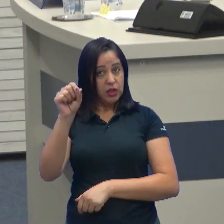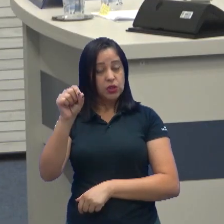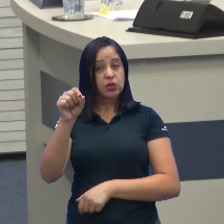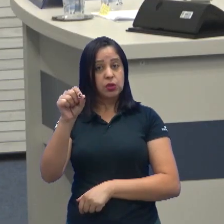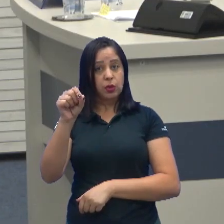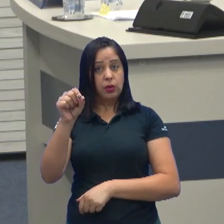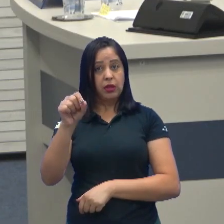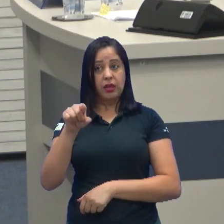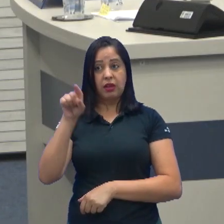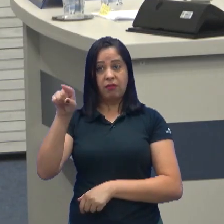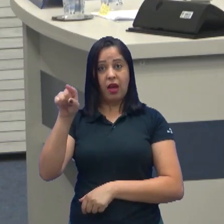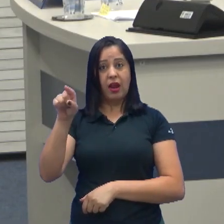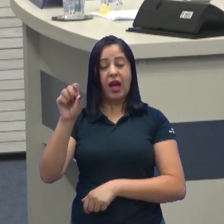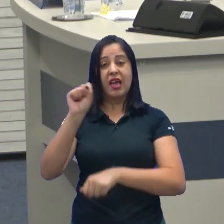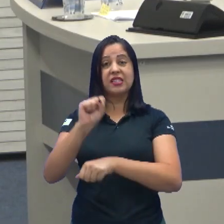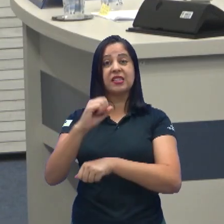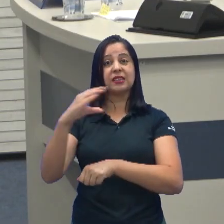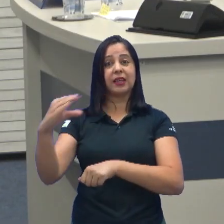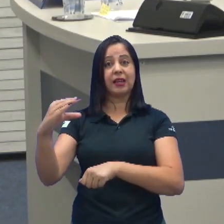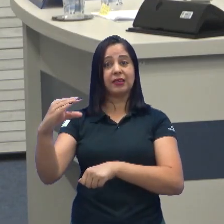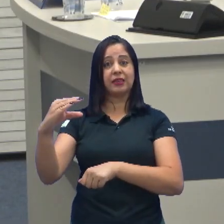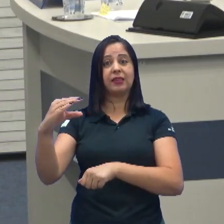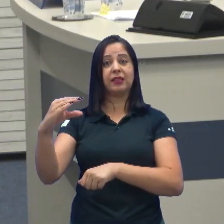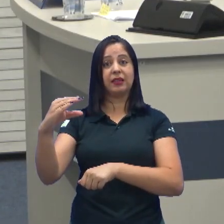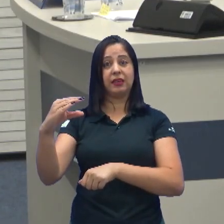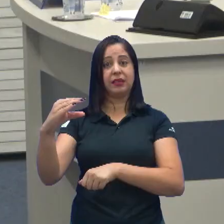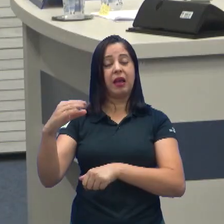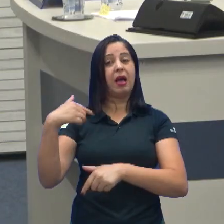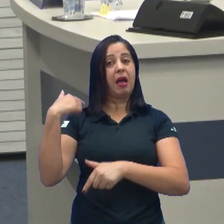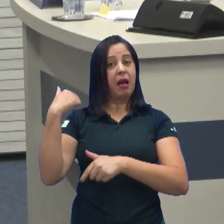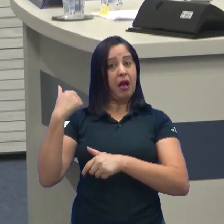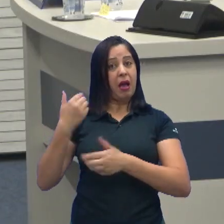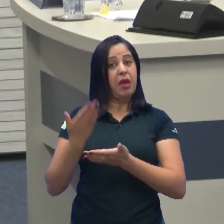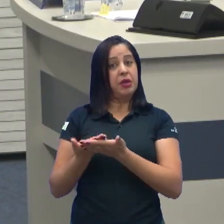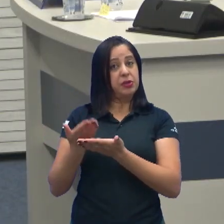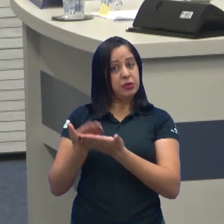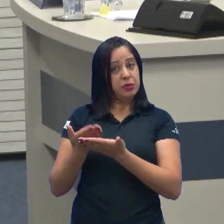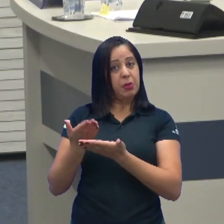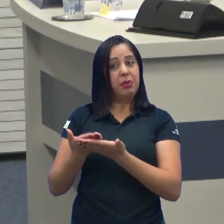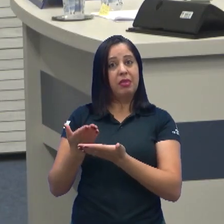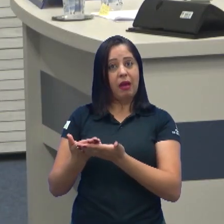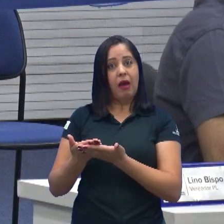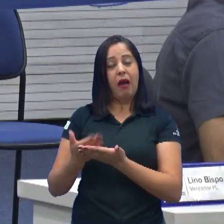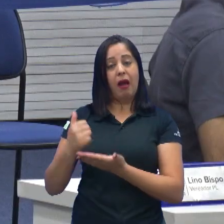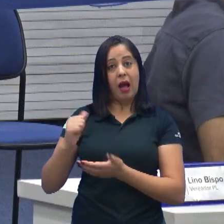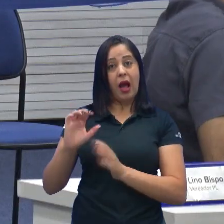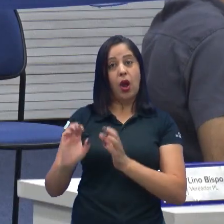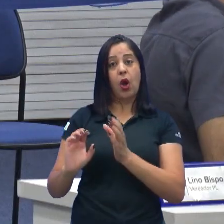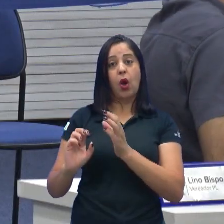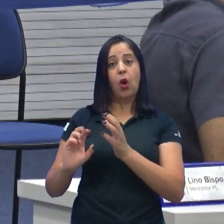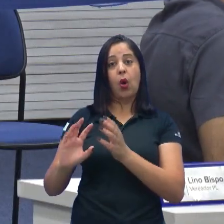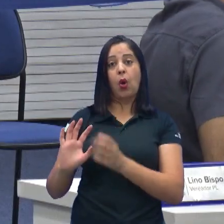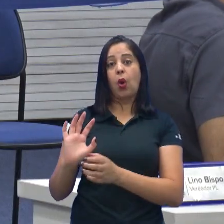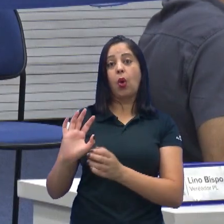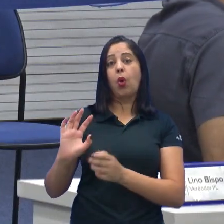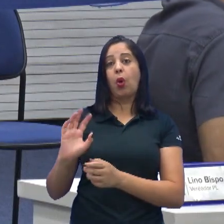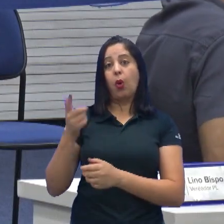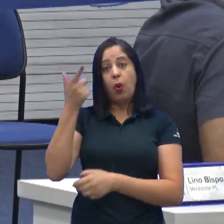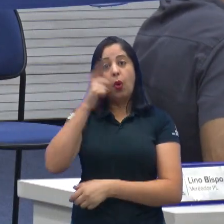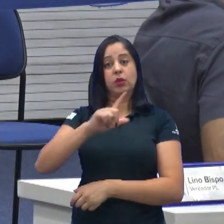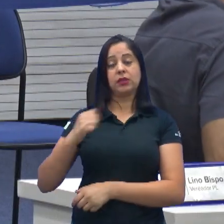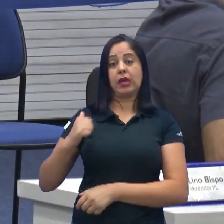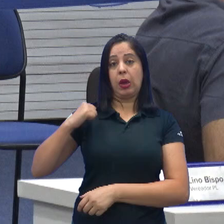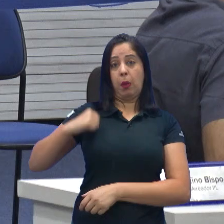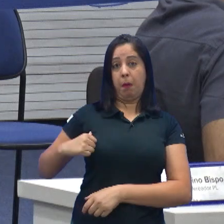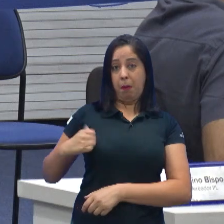Santa Catarina, 8 anos de bolsa. Então daqui a pouco eu vou contar com mais detalhes, mas quero registrar aí a presença deles.